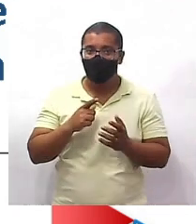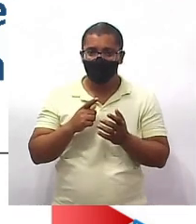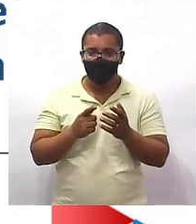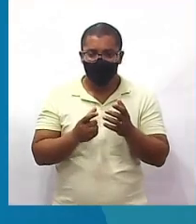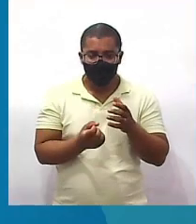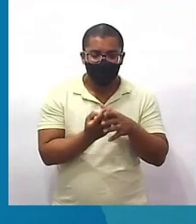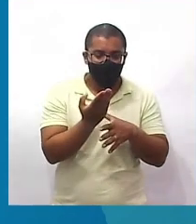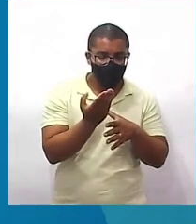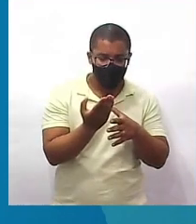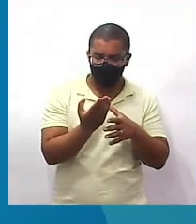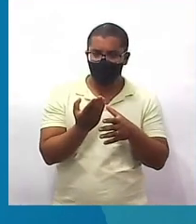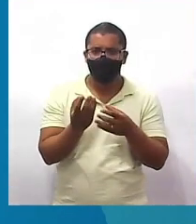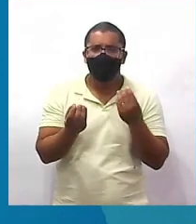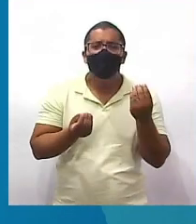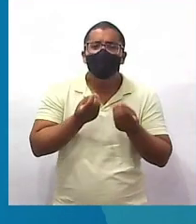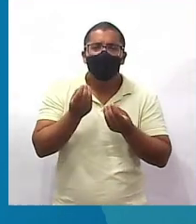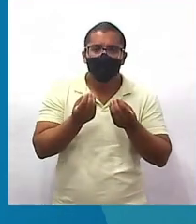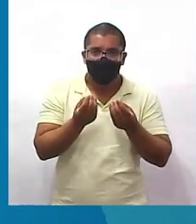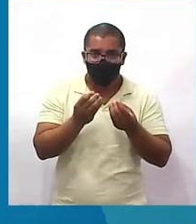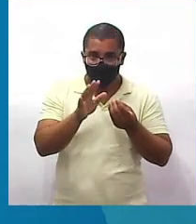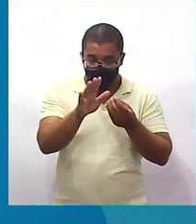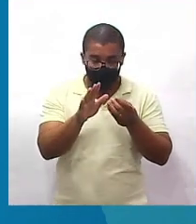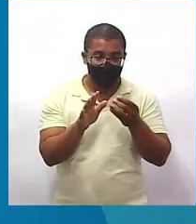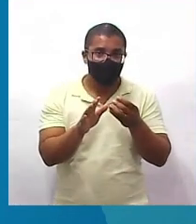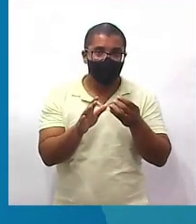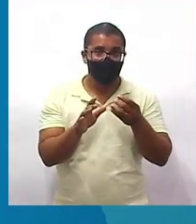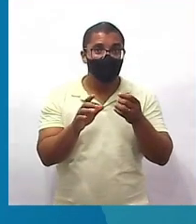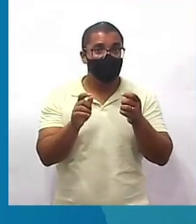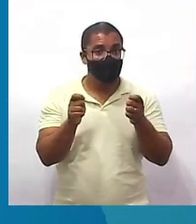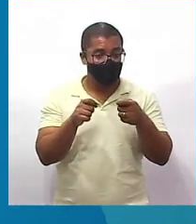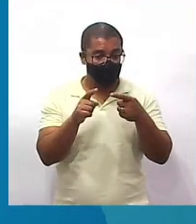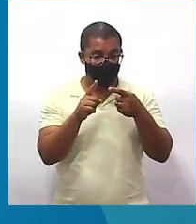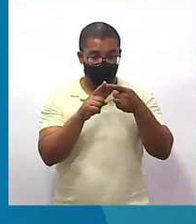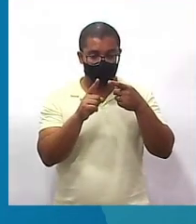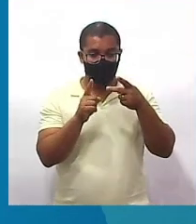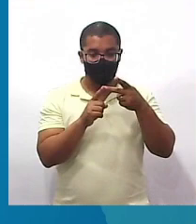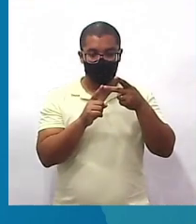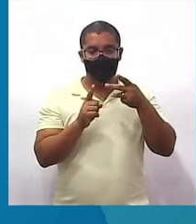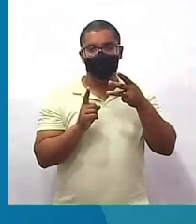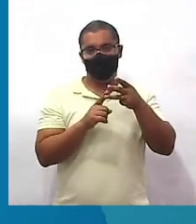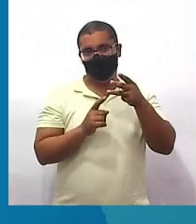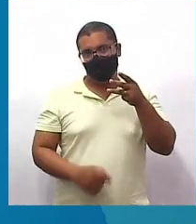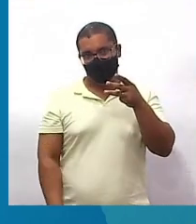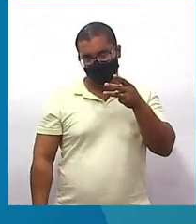formação. A gente pode classificar em 3 grupos. Bora para o nosso